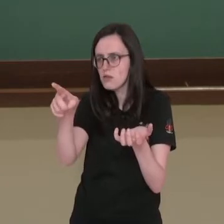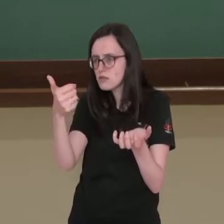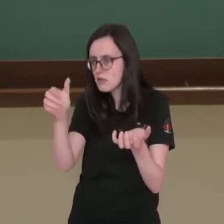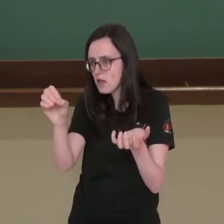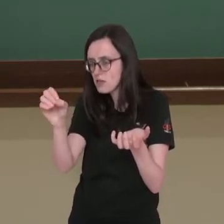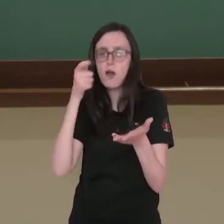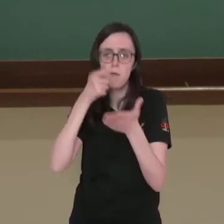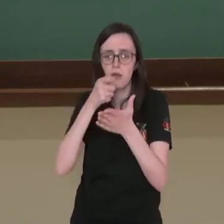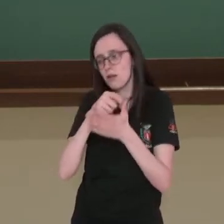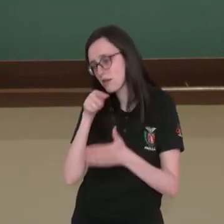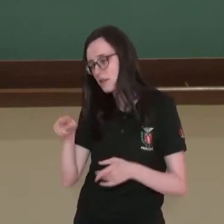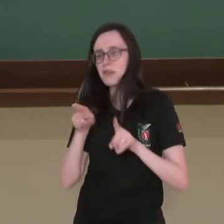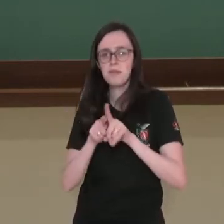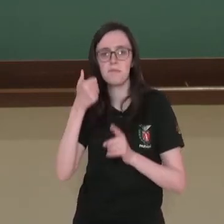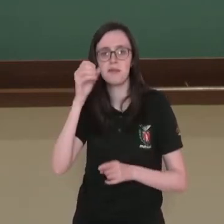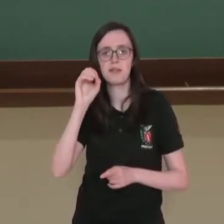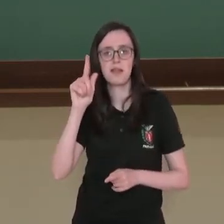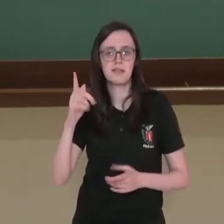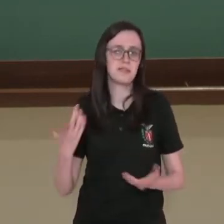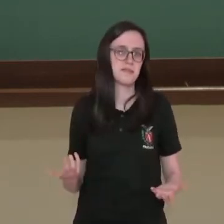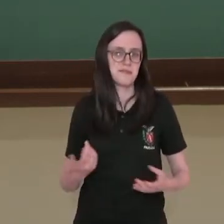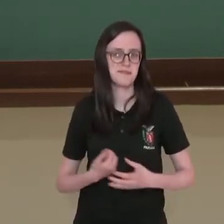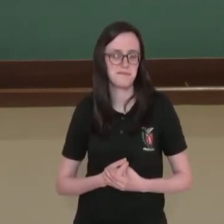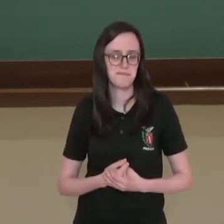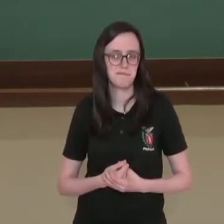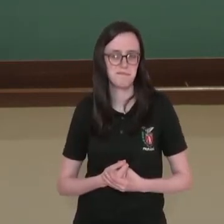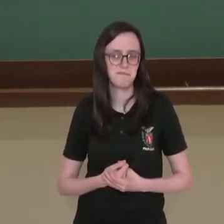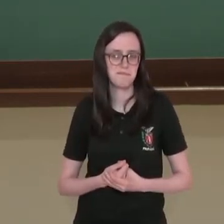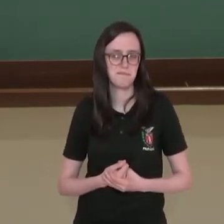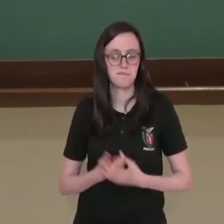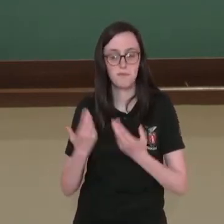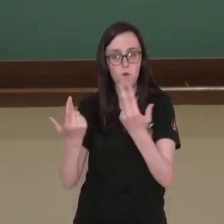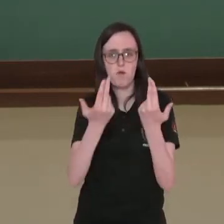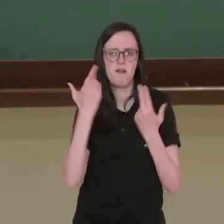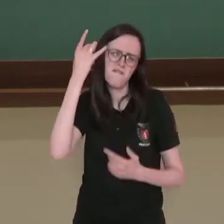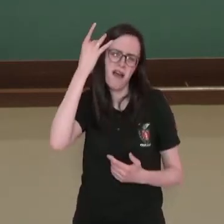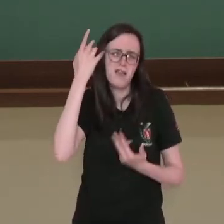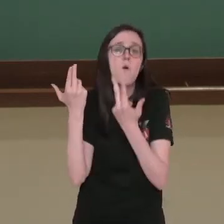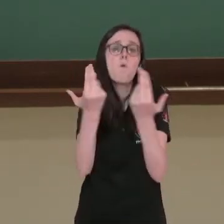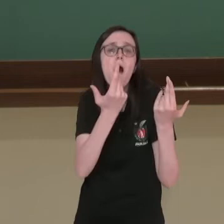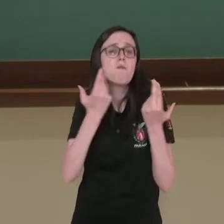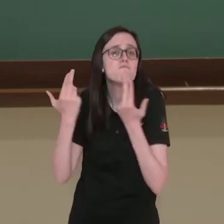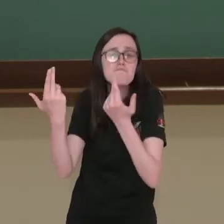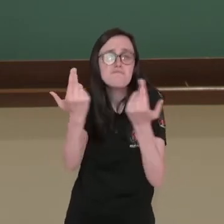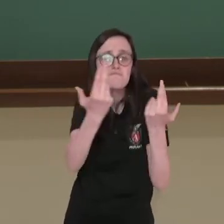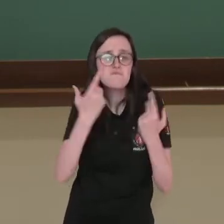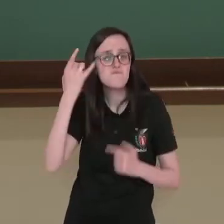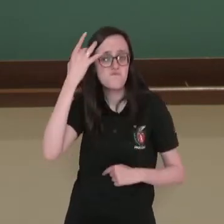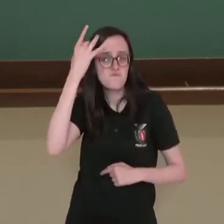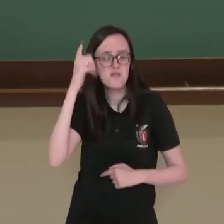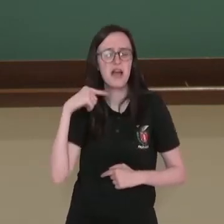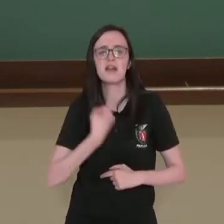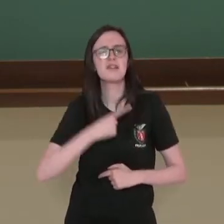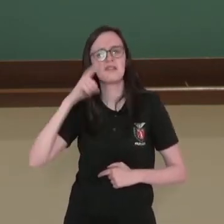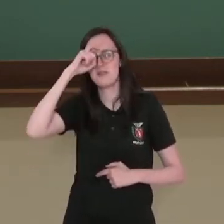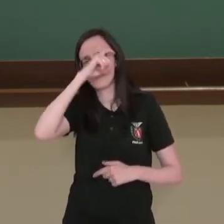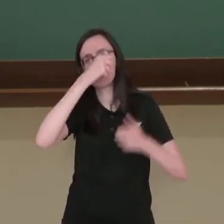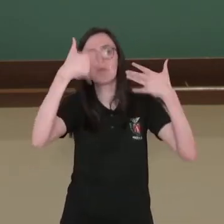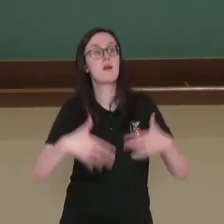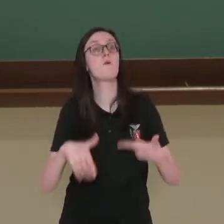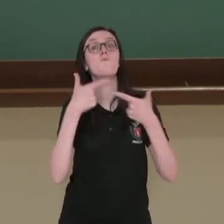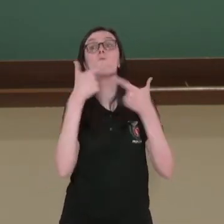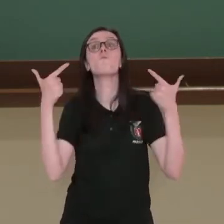então obrigatoriamente o corpo B e C devem estar na mesma temperatura. Fácil, né? Não é fácil? Lei 0, por isso que a gente nem aborda. Não tem